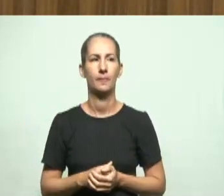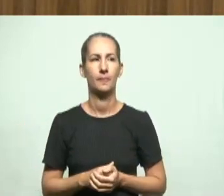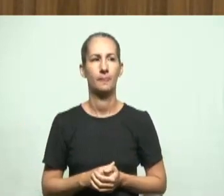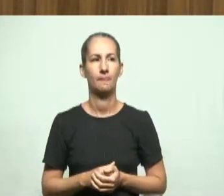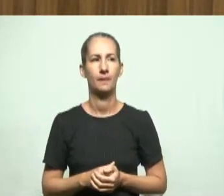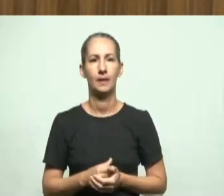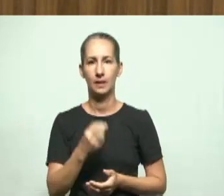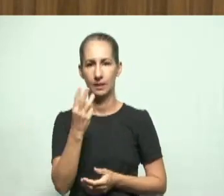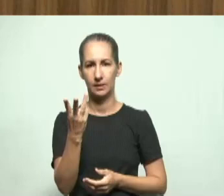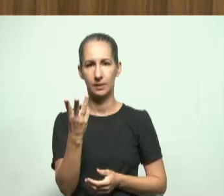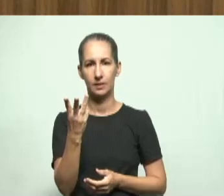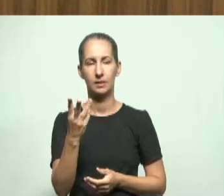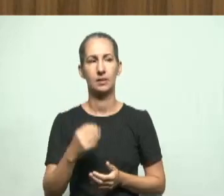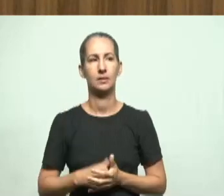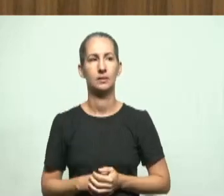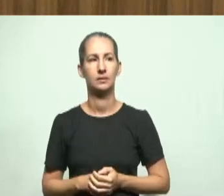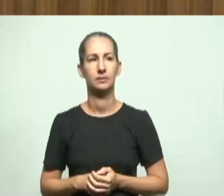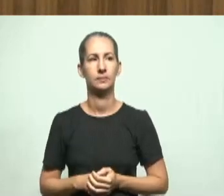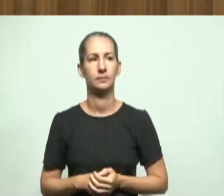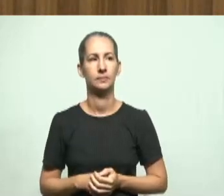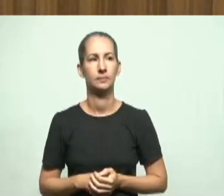tem três